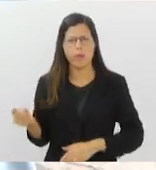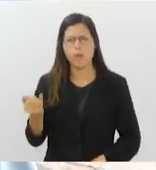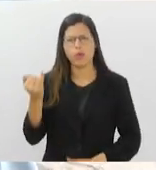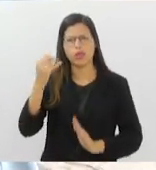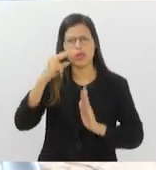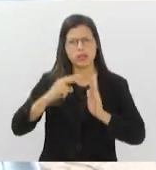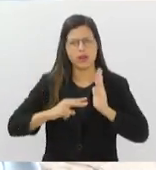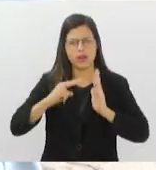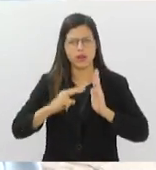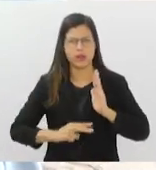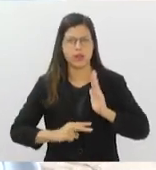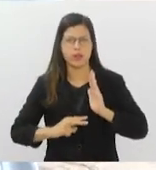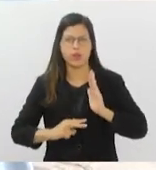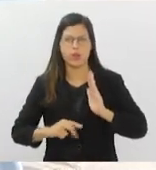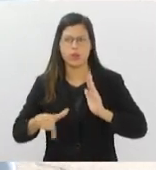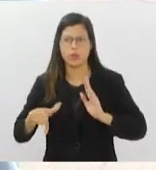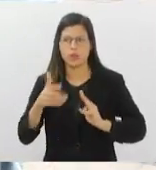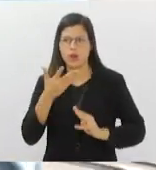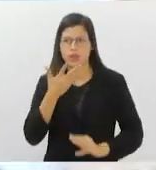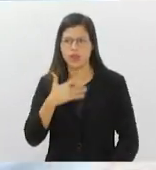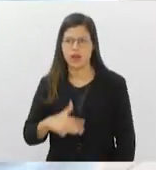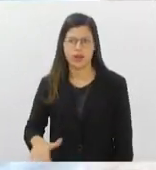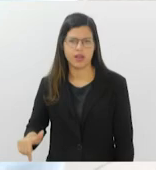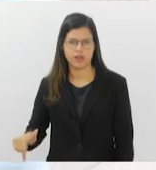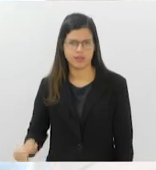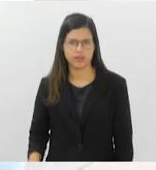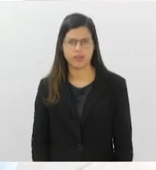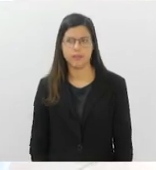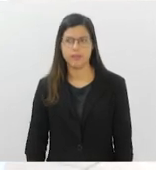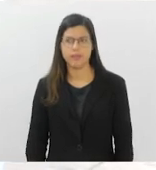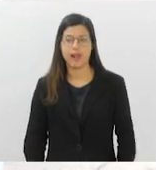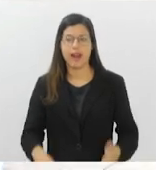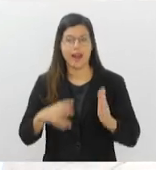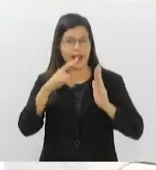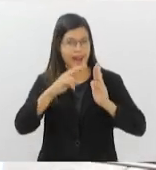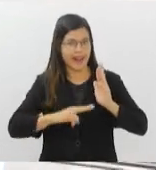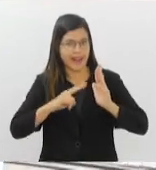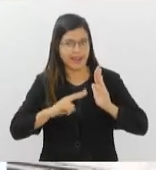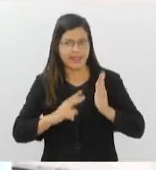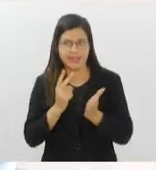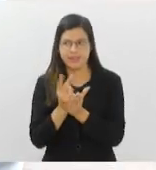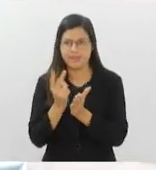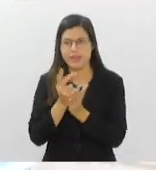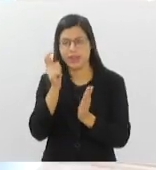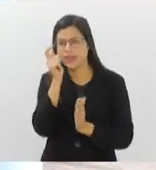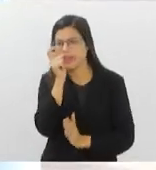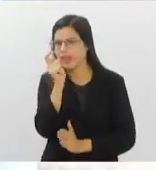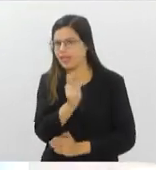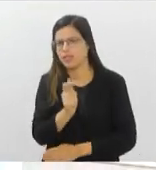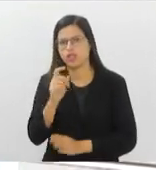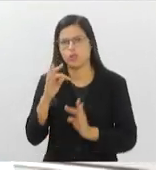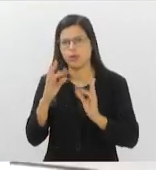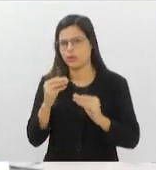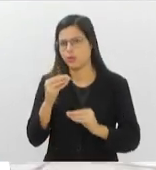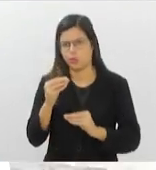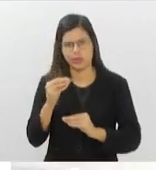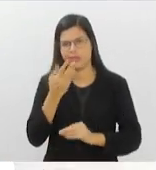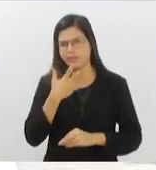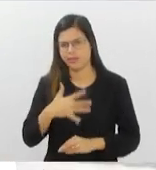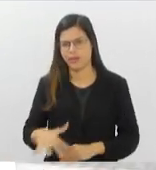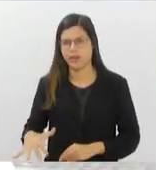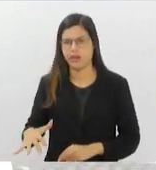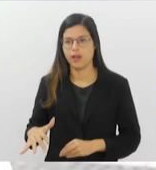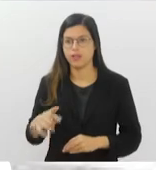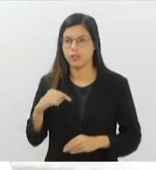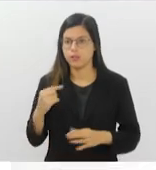em livro da criança. Então, ler é sempre interessante para todas as crianças, né? E aí a gente